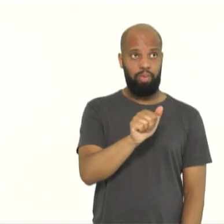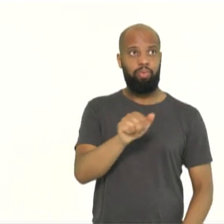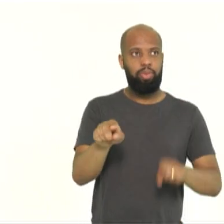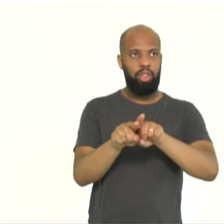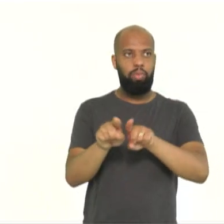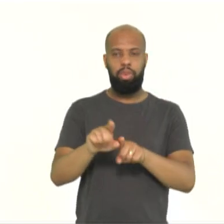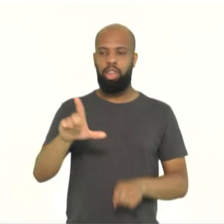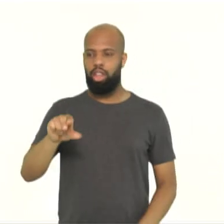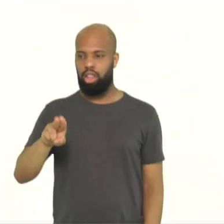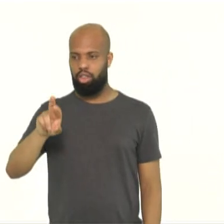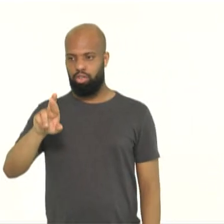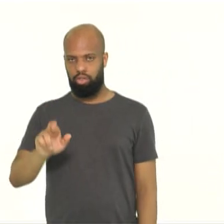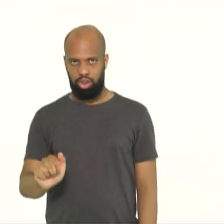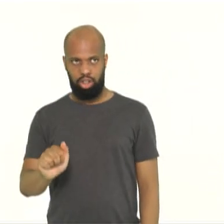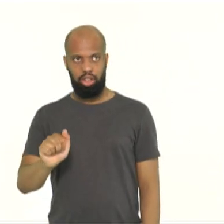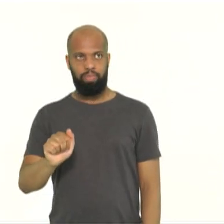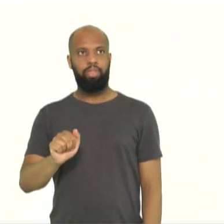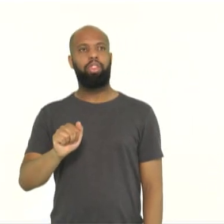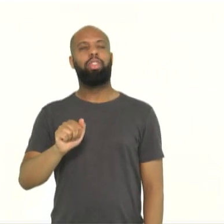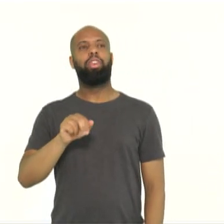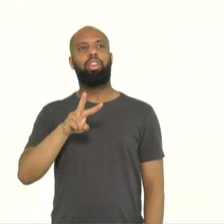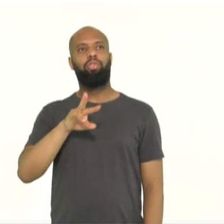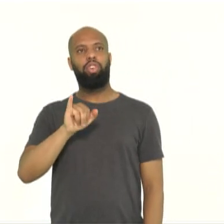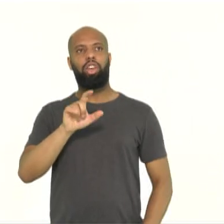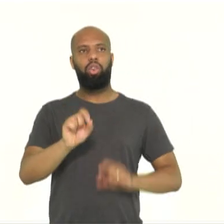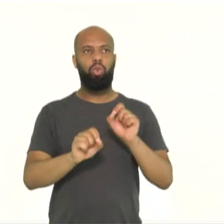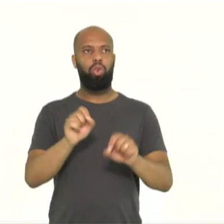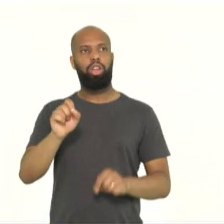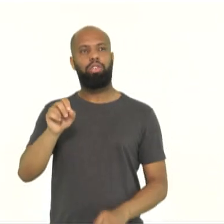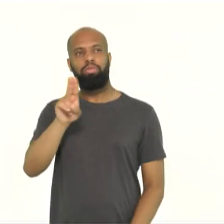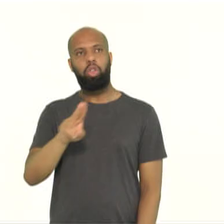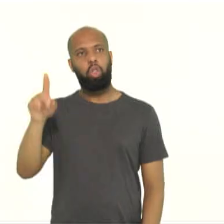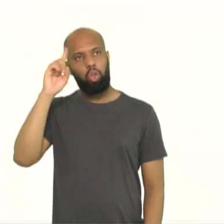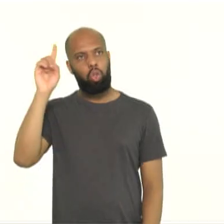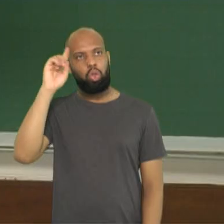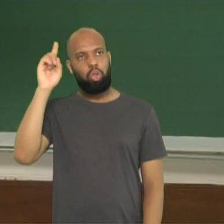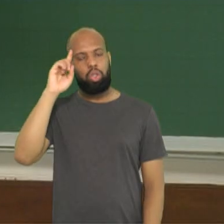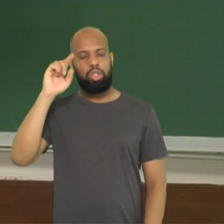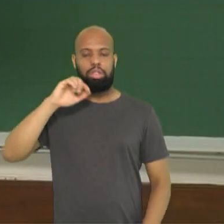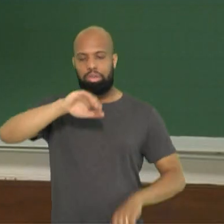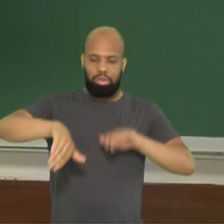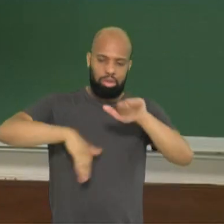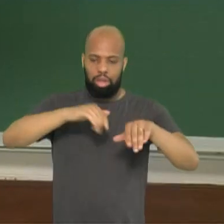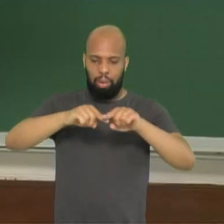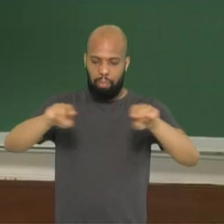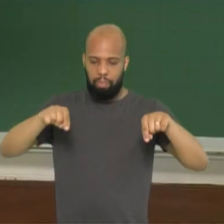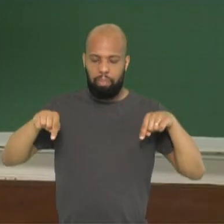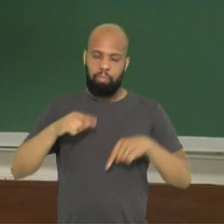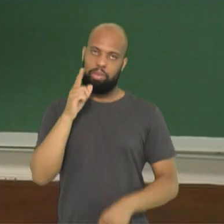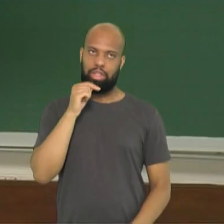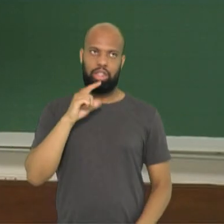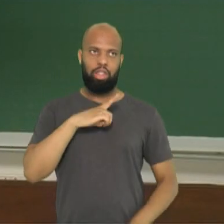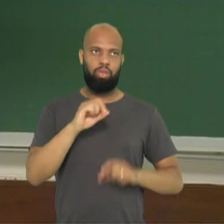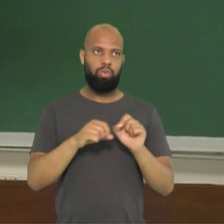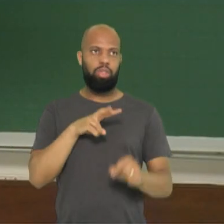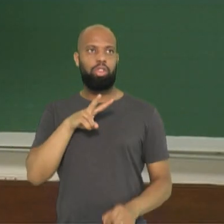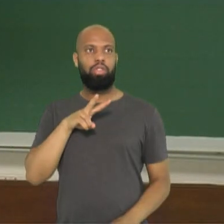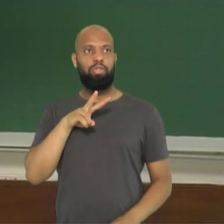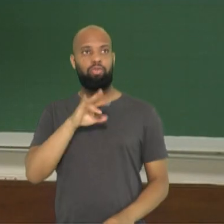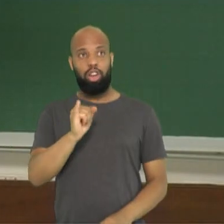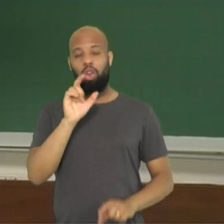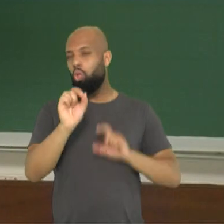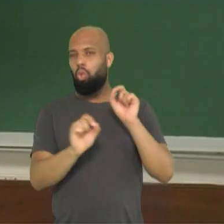ir todos os dias à la piscina. Então, você vai escolher aqui entre estes, estão indo, Ana e